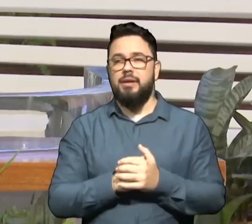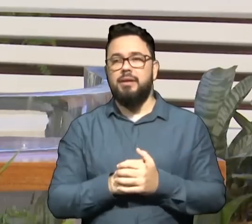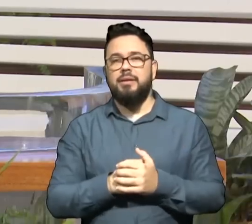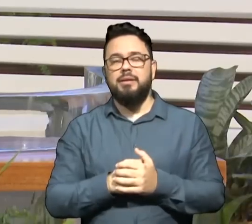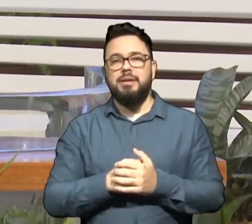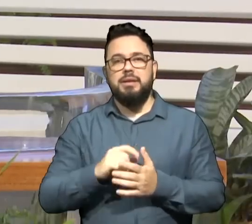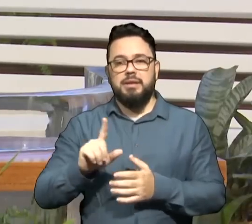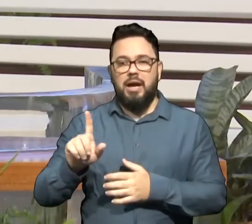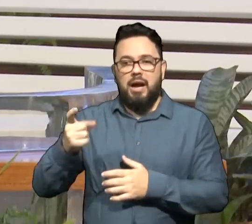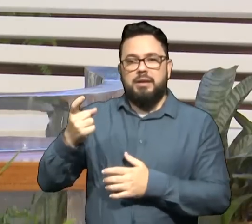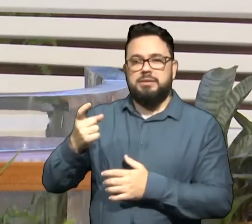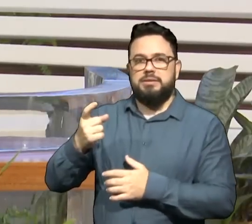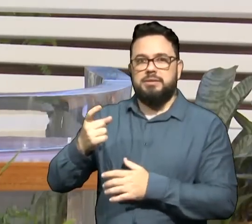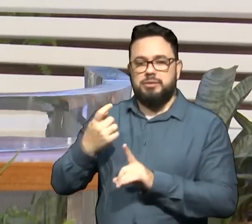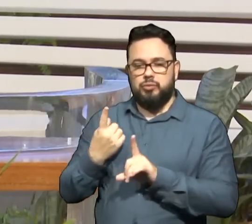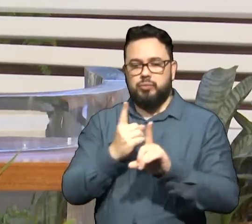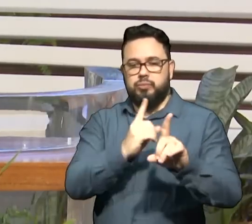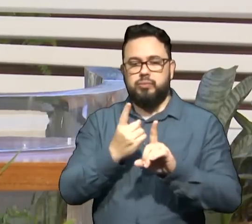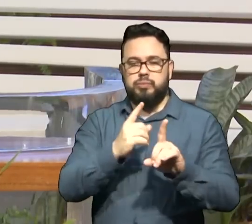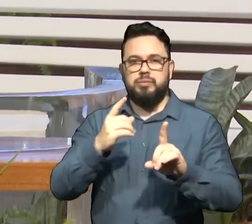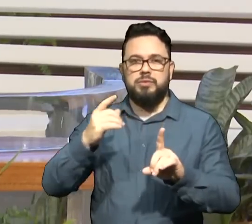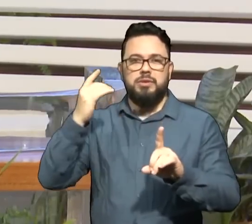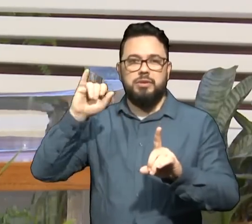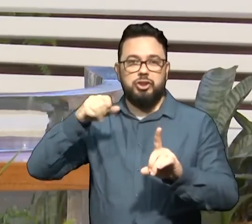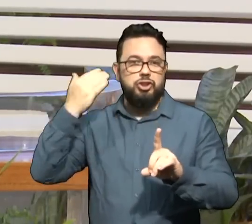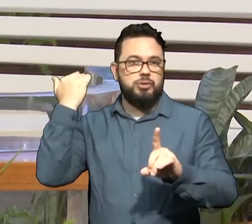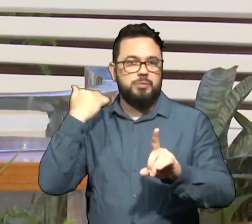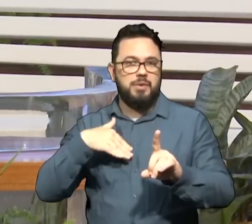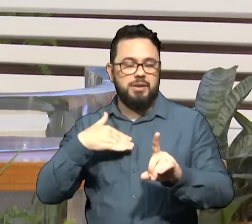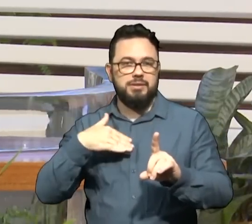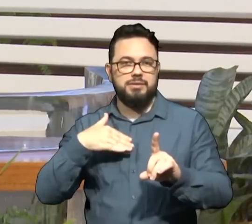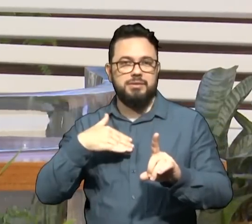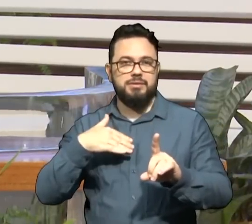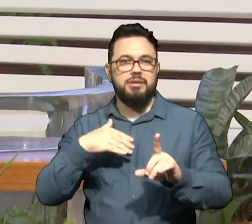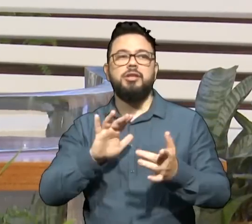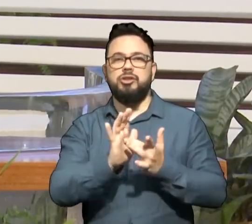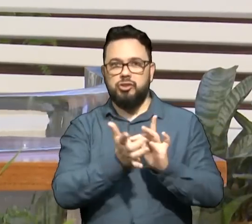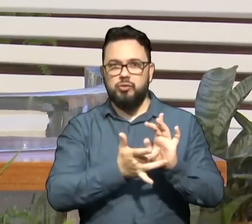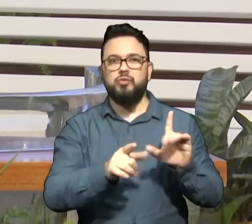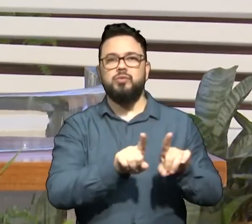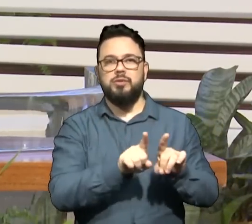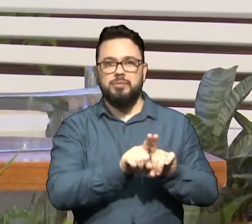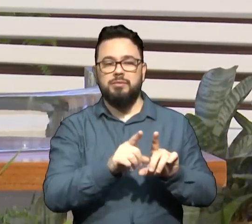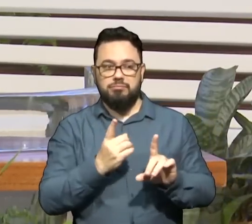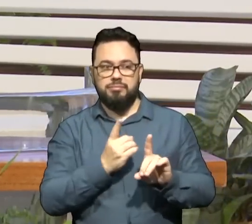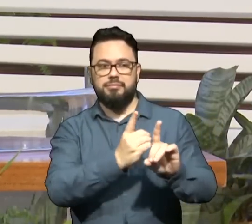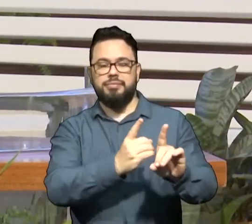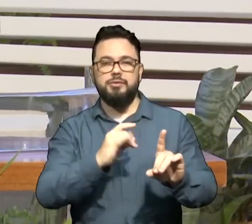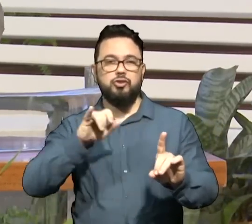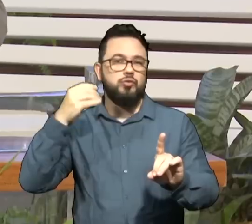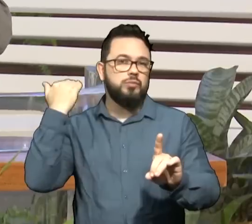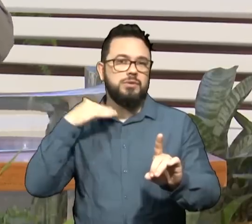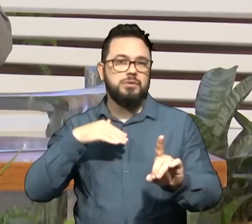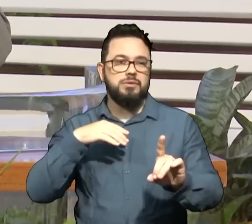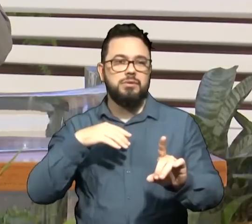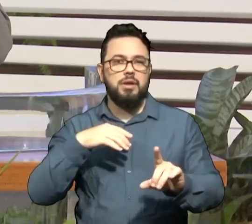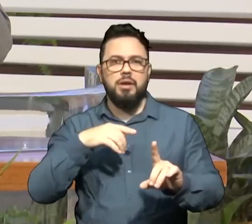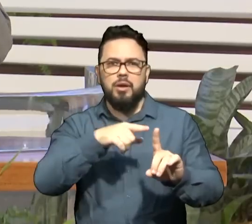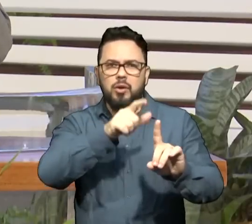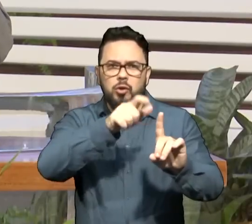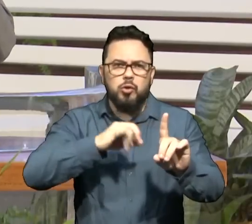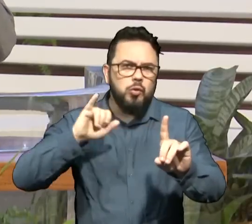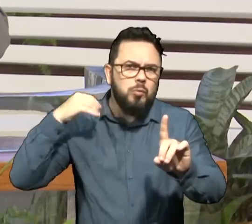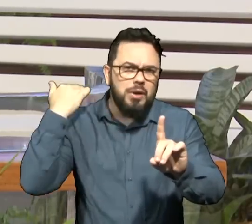que agora vinham pra igreja cristã Como o próprio João também tinha sido seguidor de João Batista quando João Batista morreu os seguidores dele ficaram